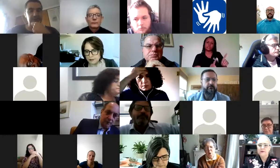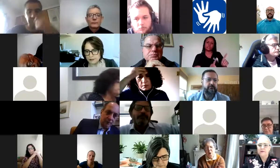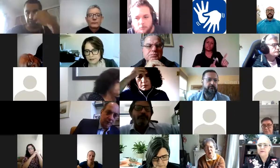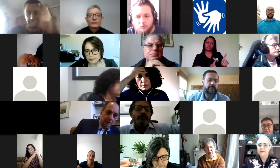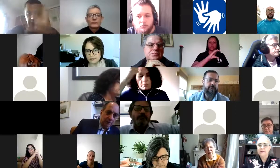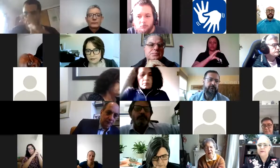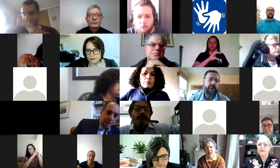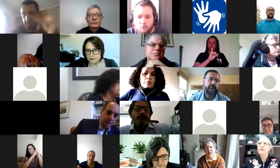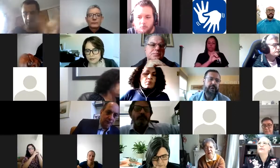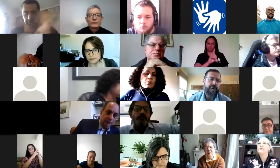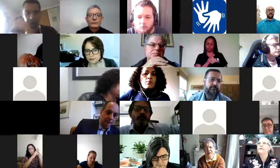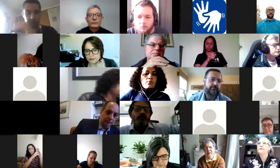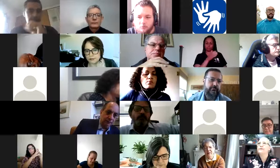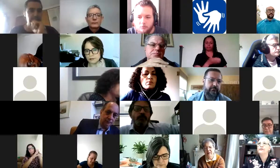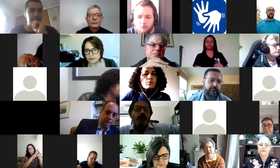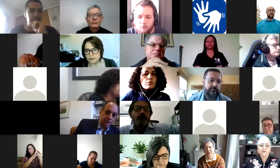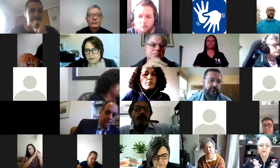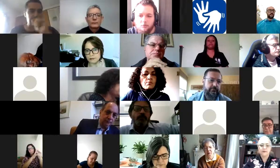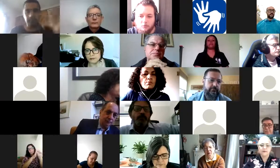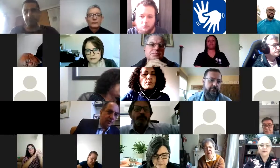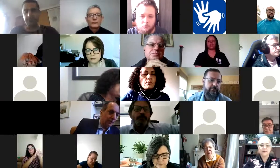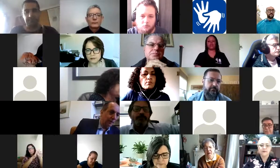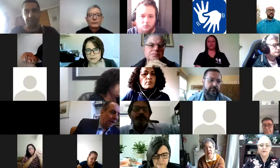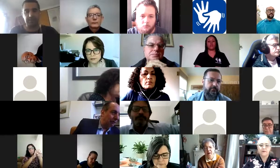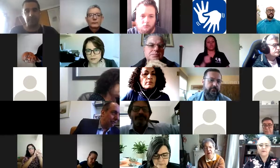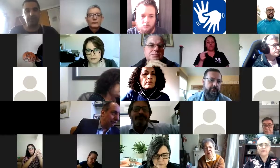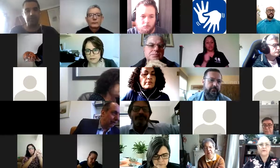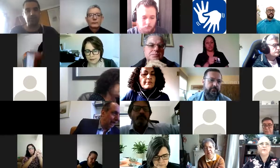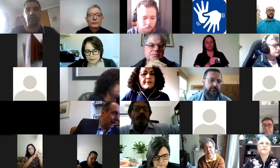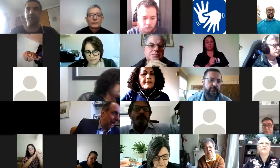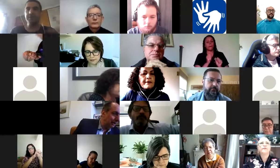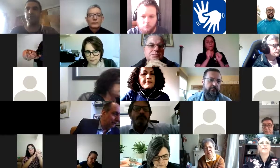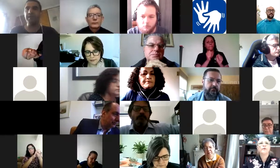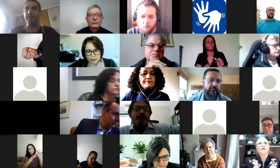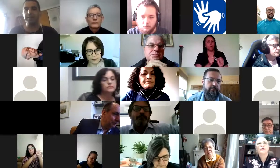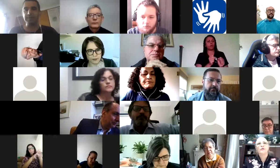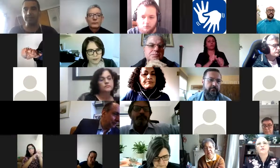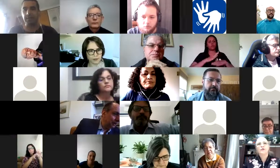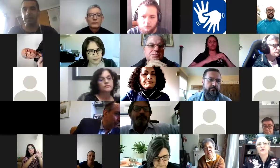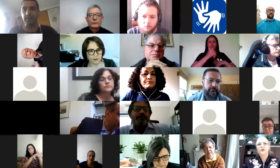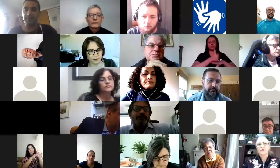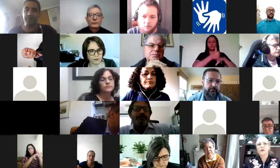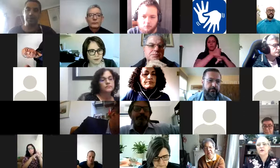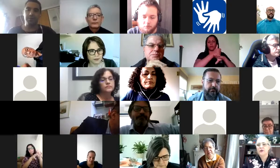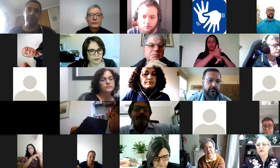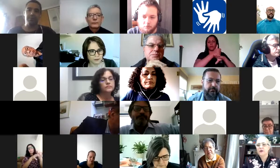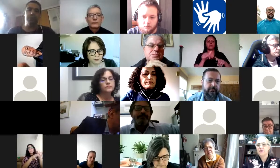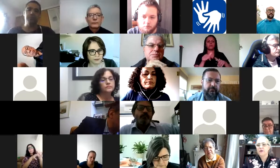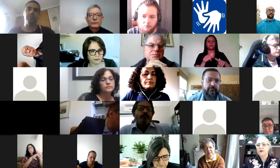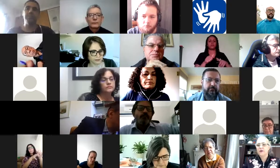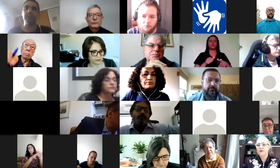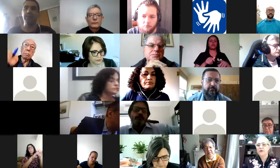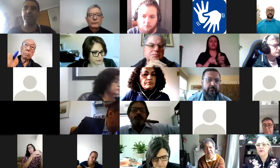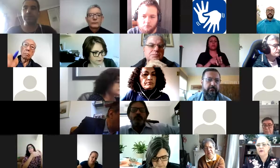disse o seguinte, em suma, aquilo pode ser até multiprofissional, mas não é interdisciplinar, porque